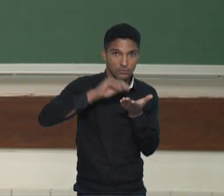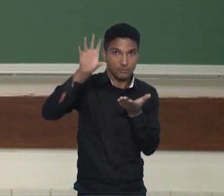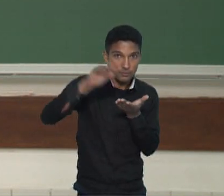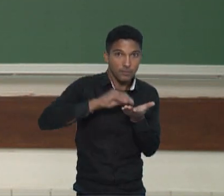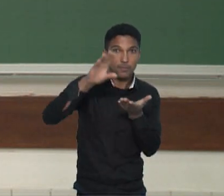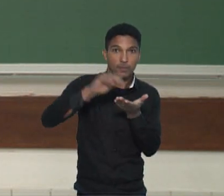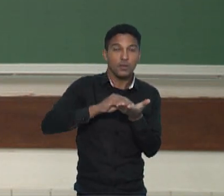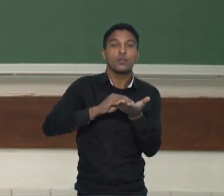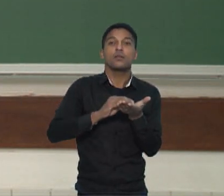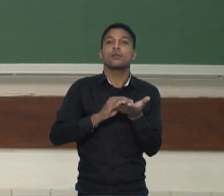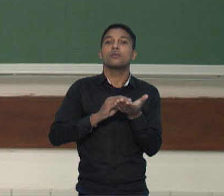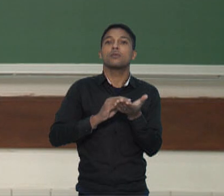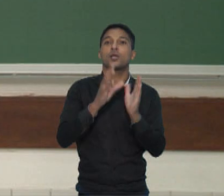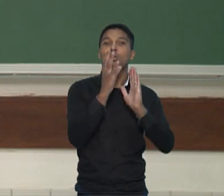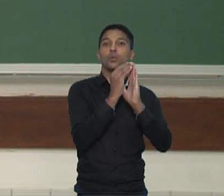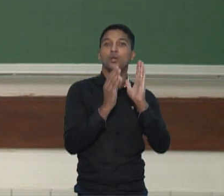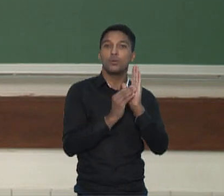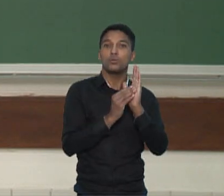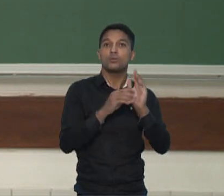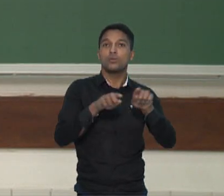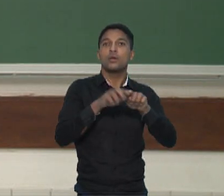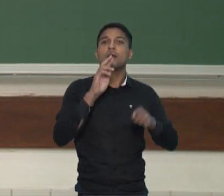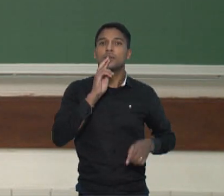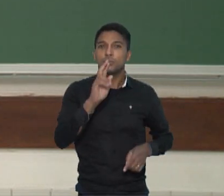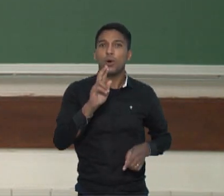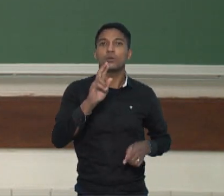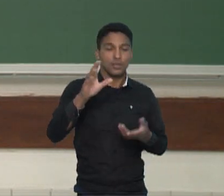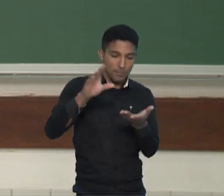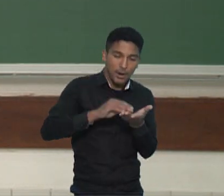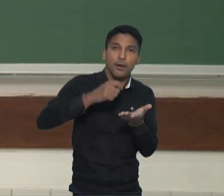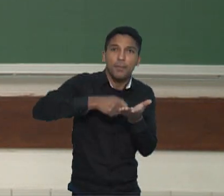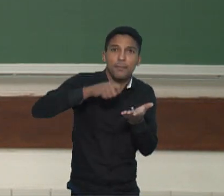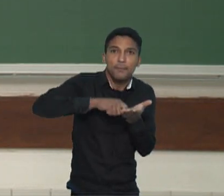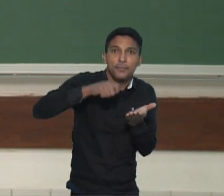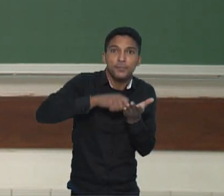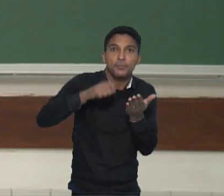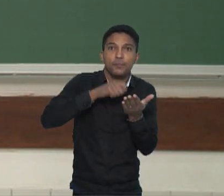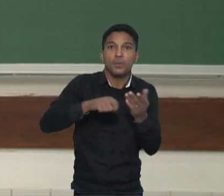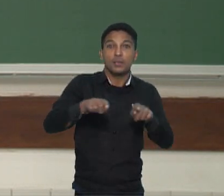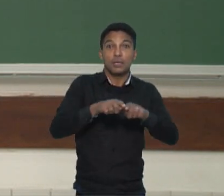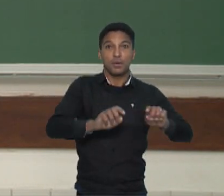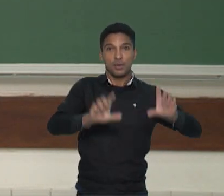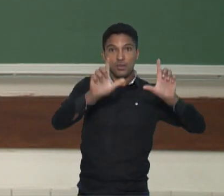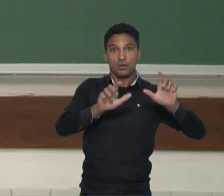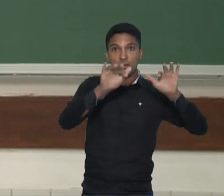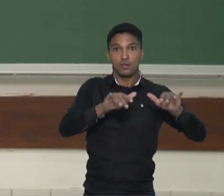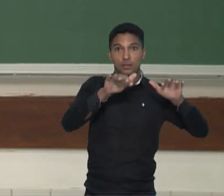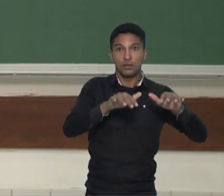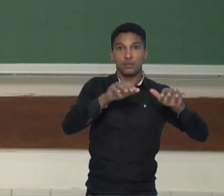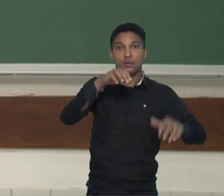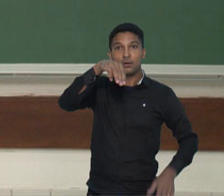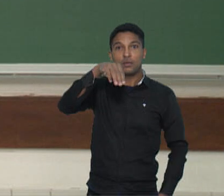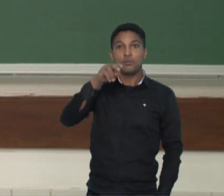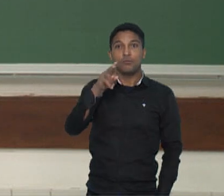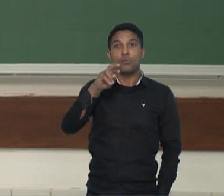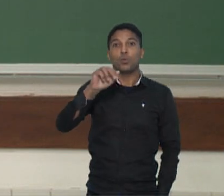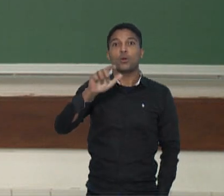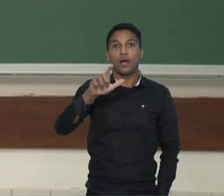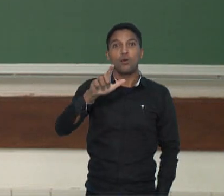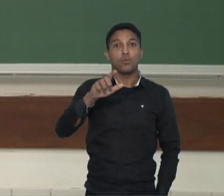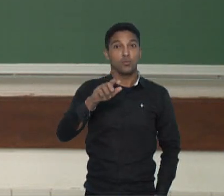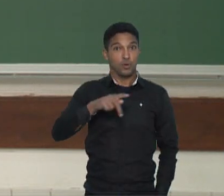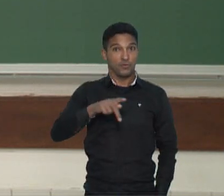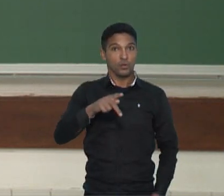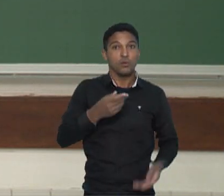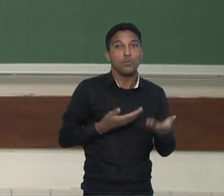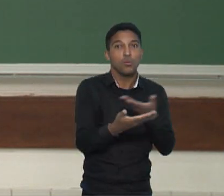o estudo da transitividade verbal, compreender a relação entre o verbo e o seu